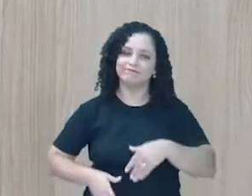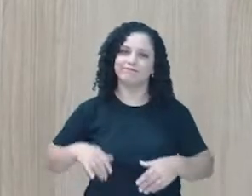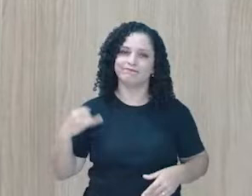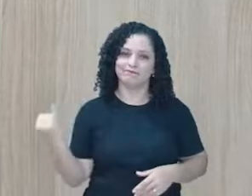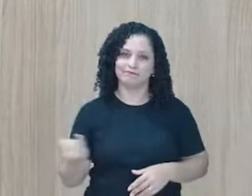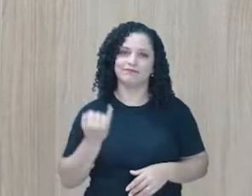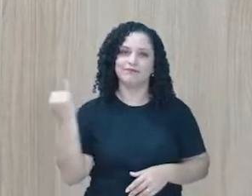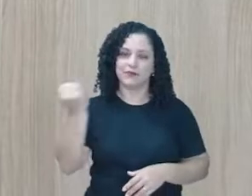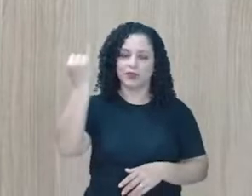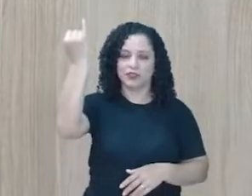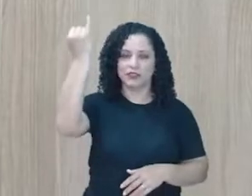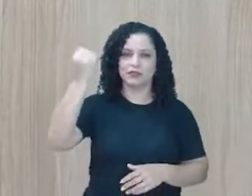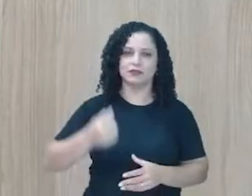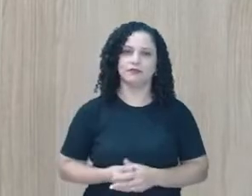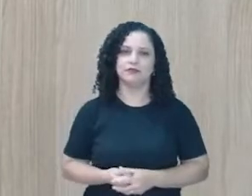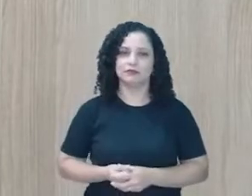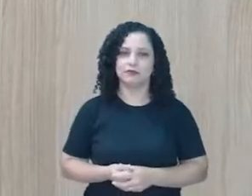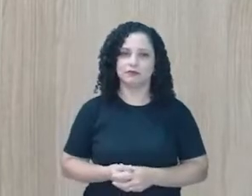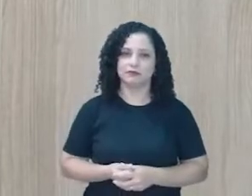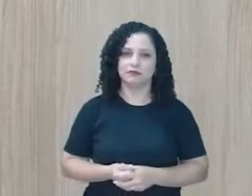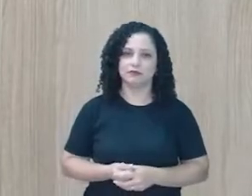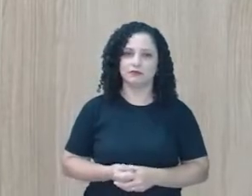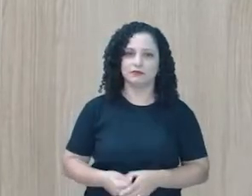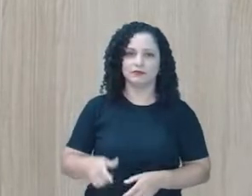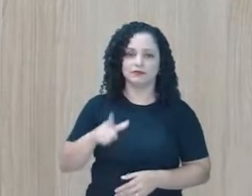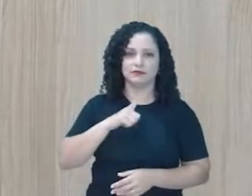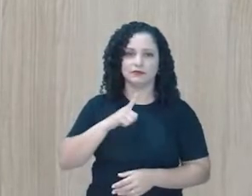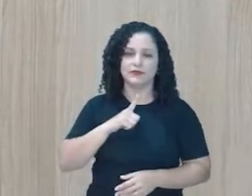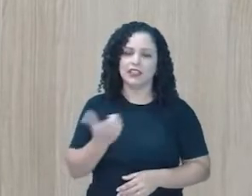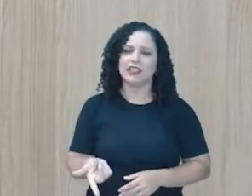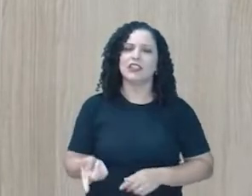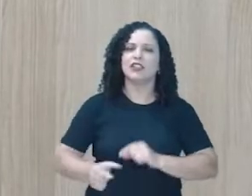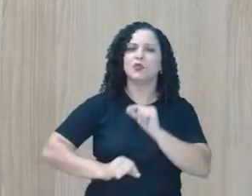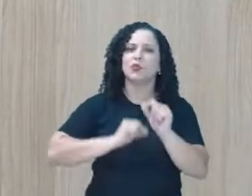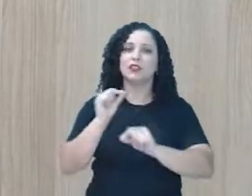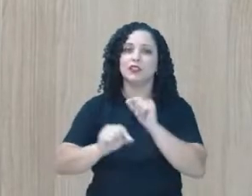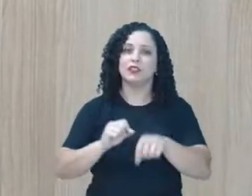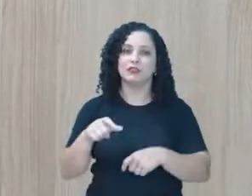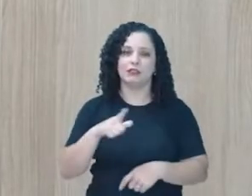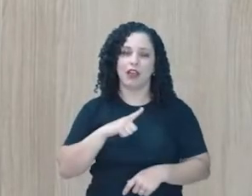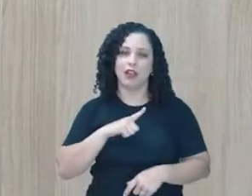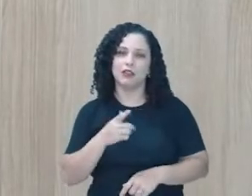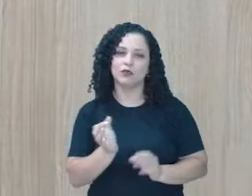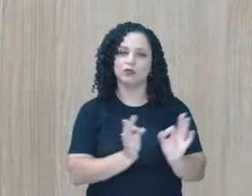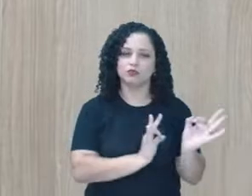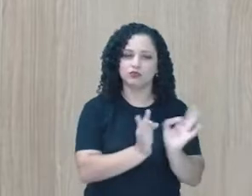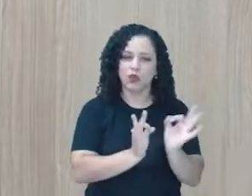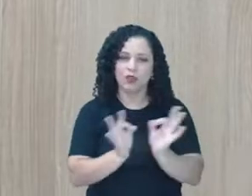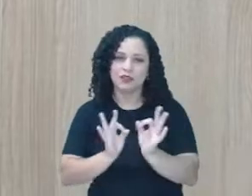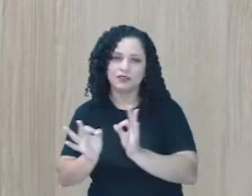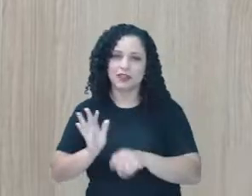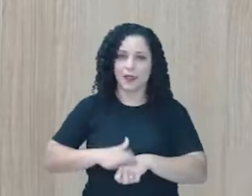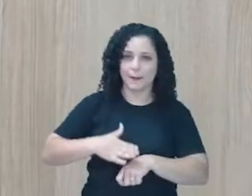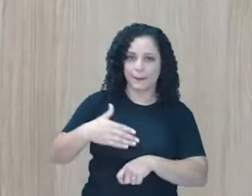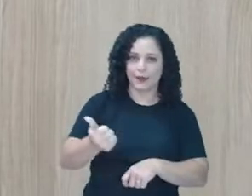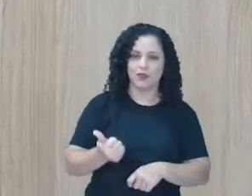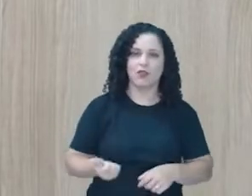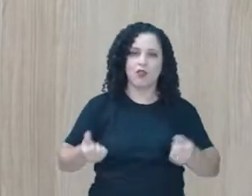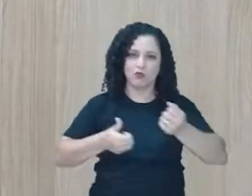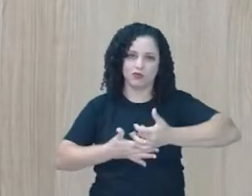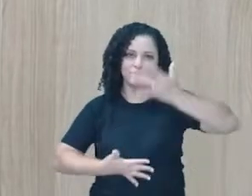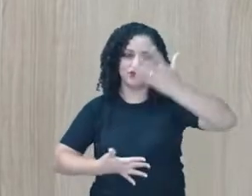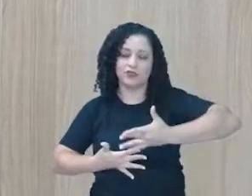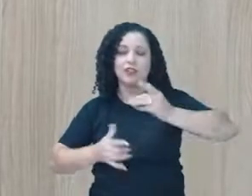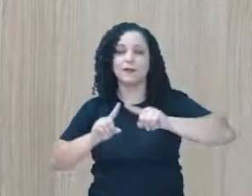importante. A gente está ainda com o chat tendo algumas configurações, né, atualizações, mas acredito que